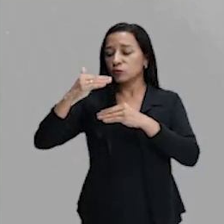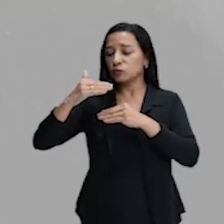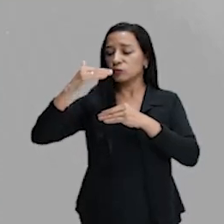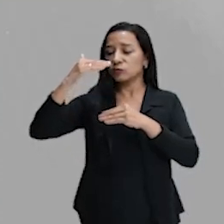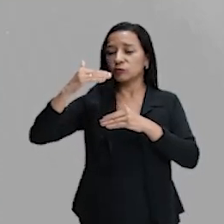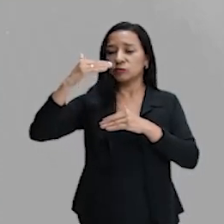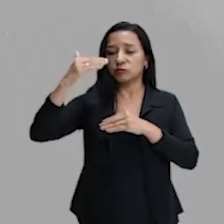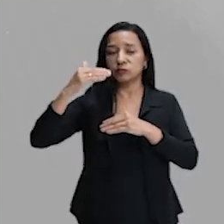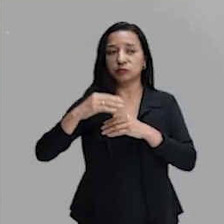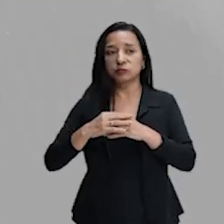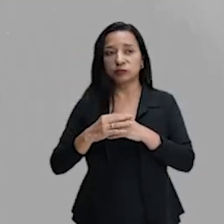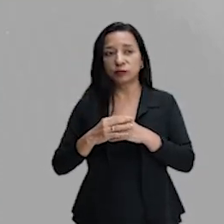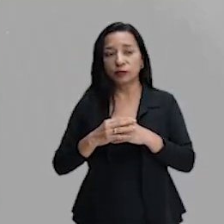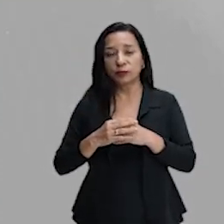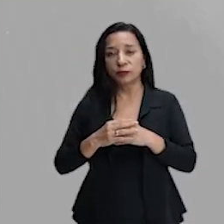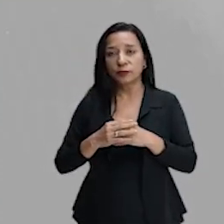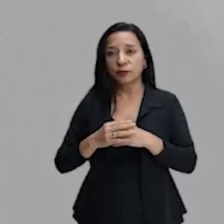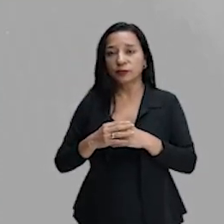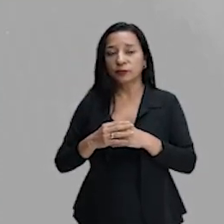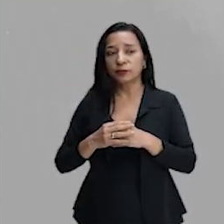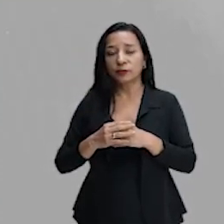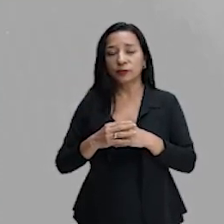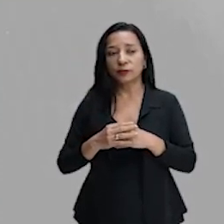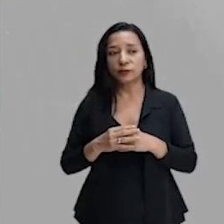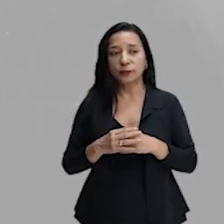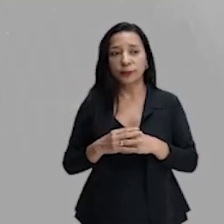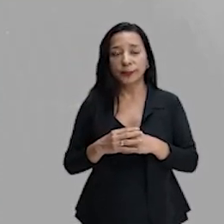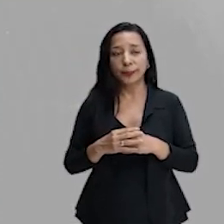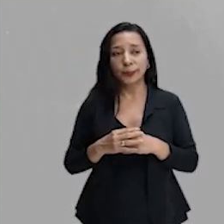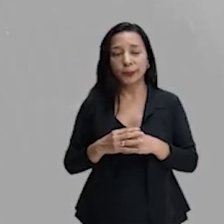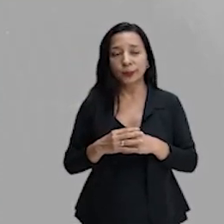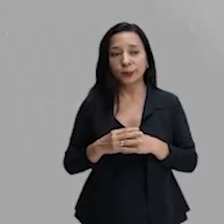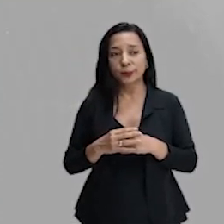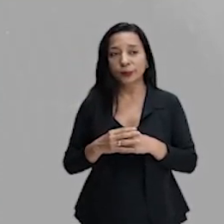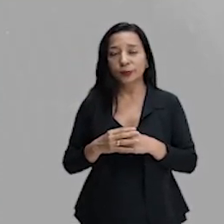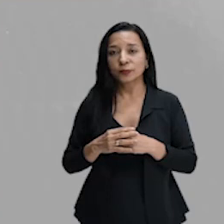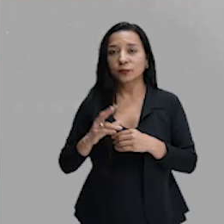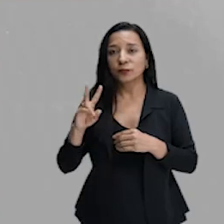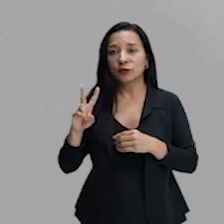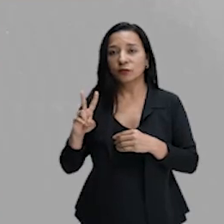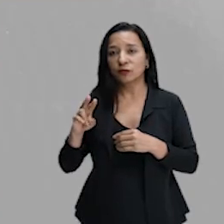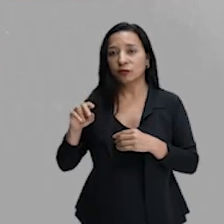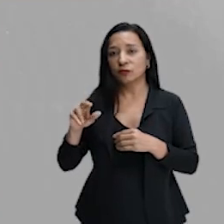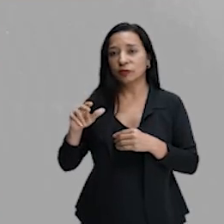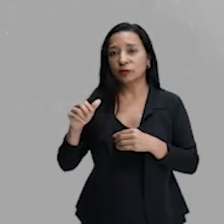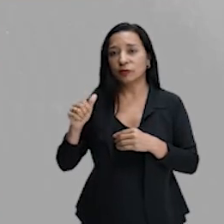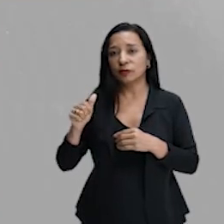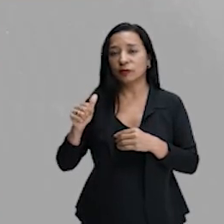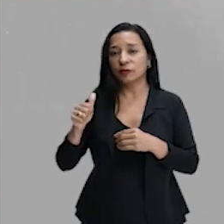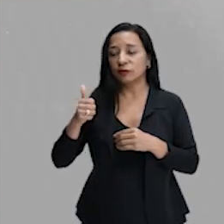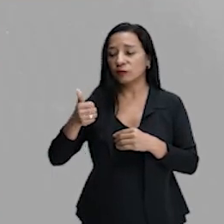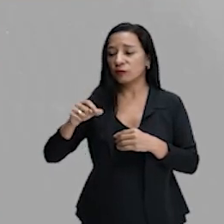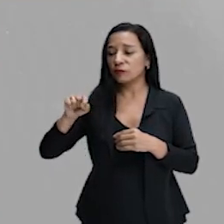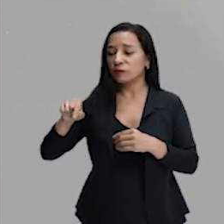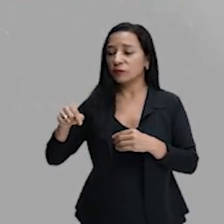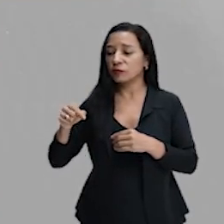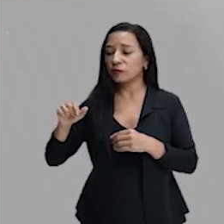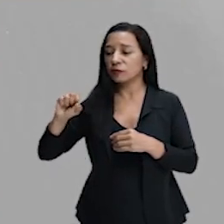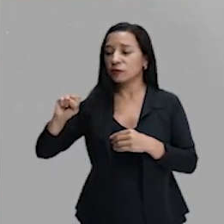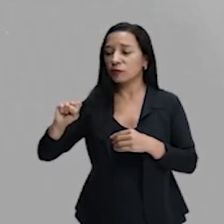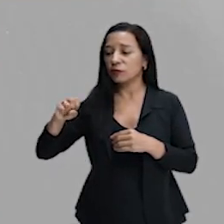então você vai ter que o volume vai ser igual a 1,8 met